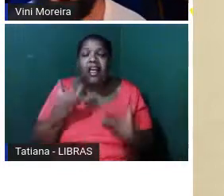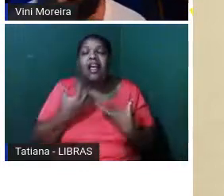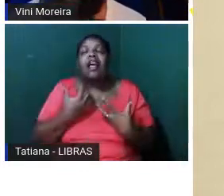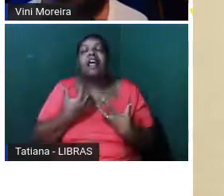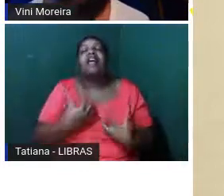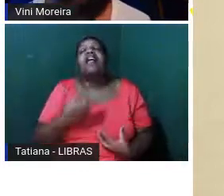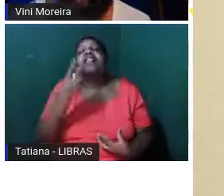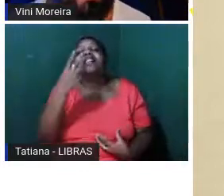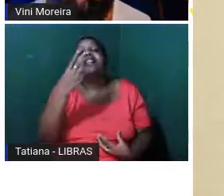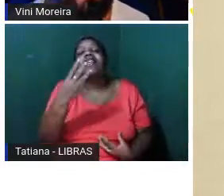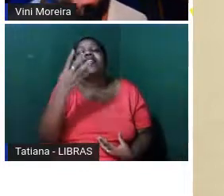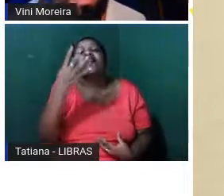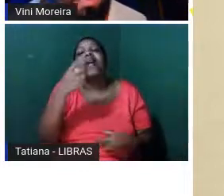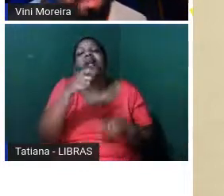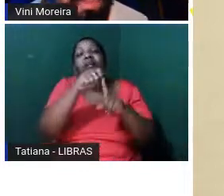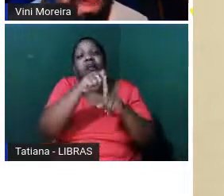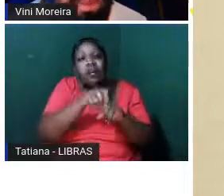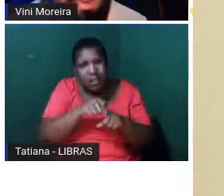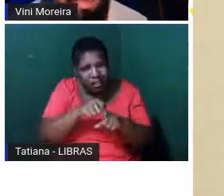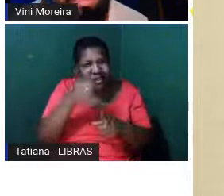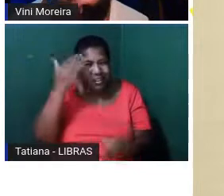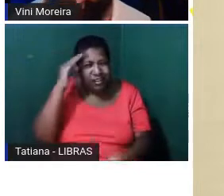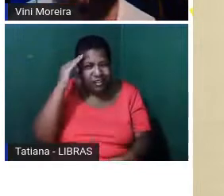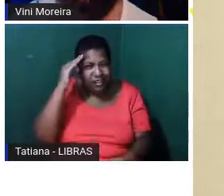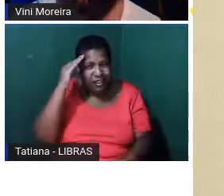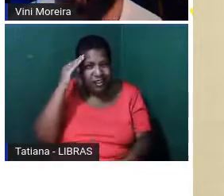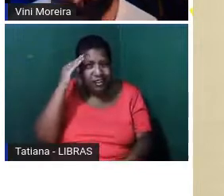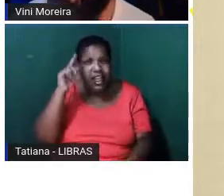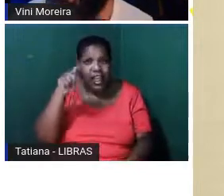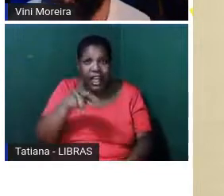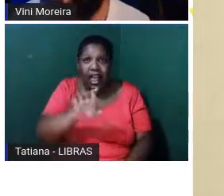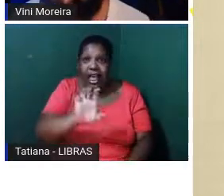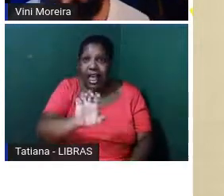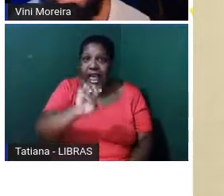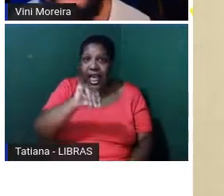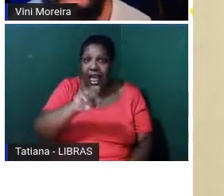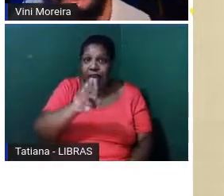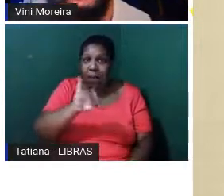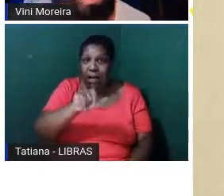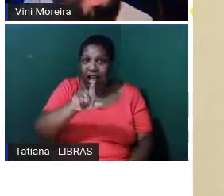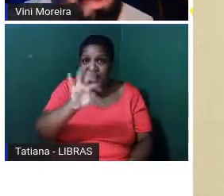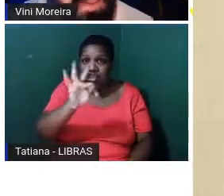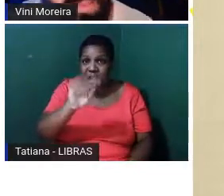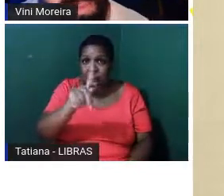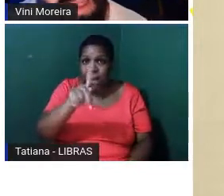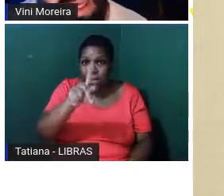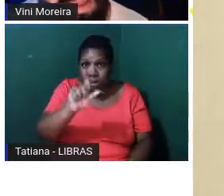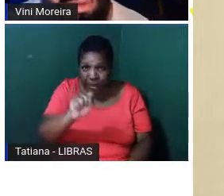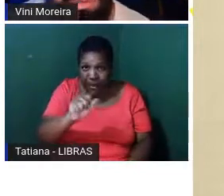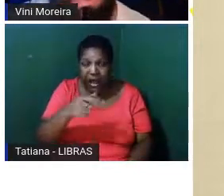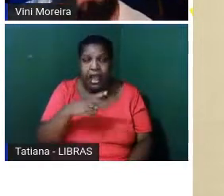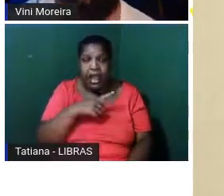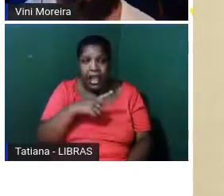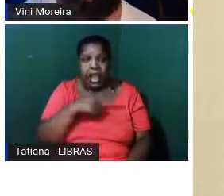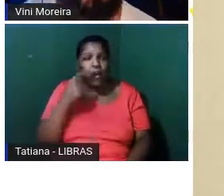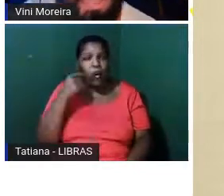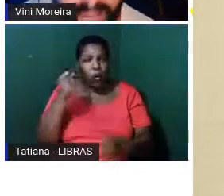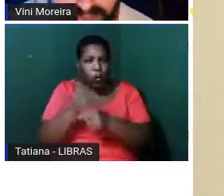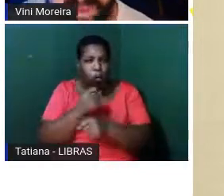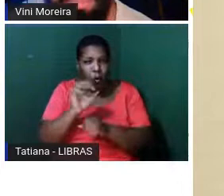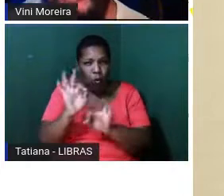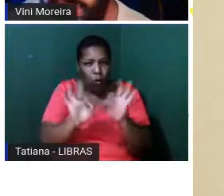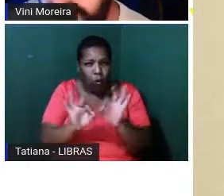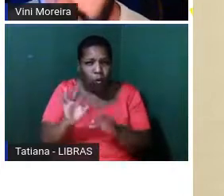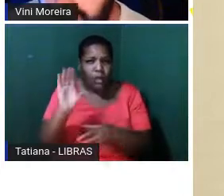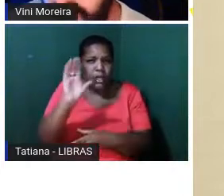cansado você já entendi é o Embaixada que foi esse último que a gente assistiu que é uma montagem sobre